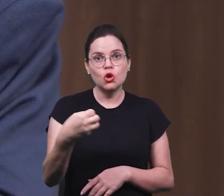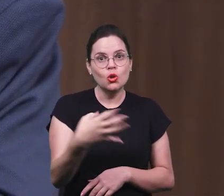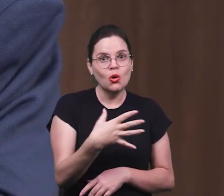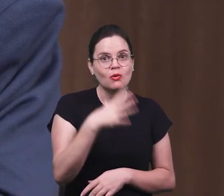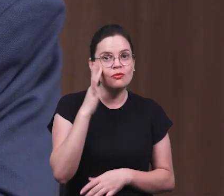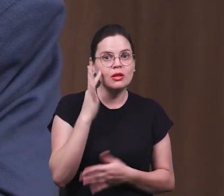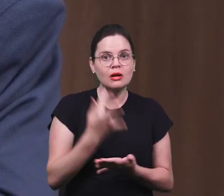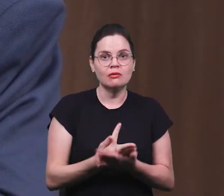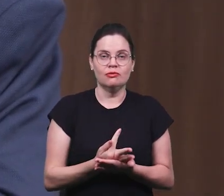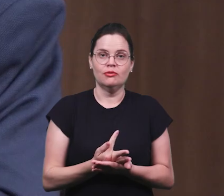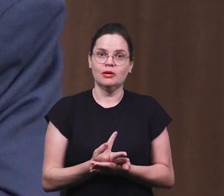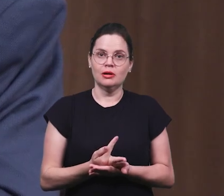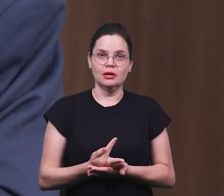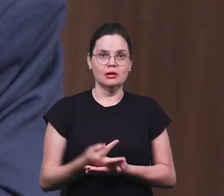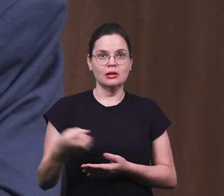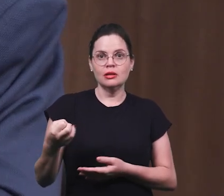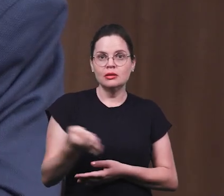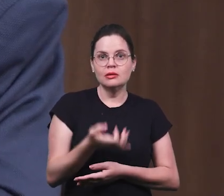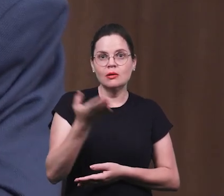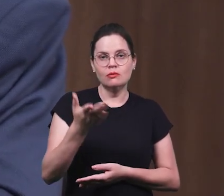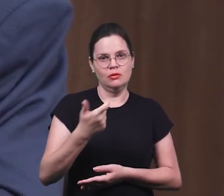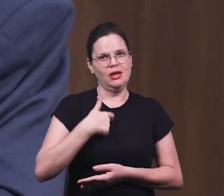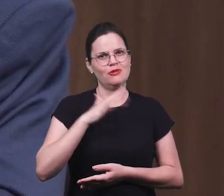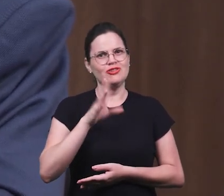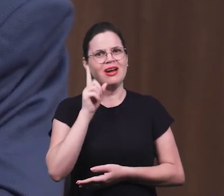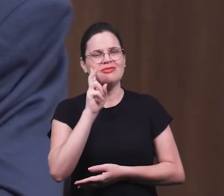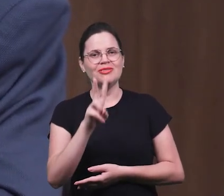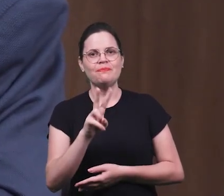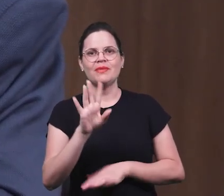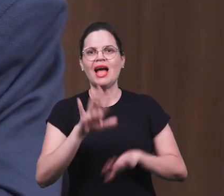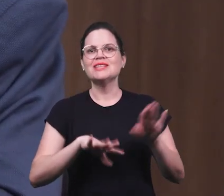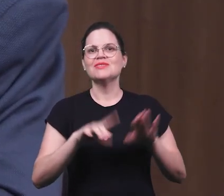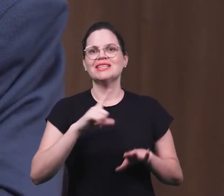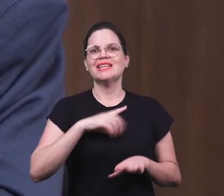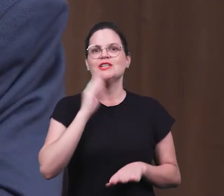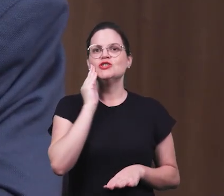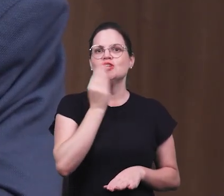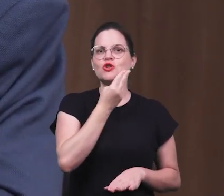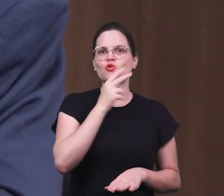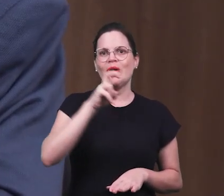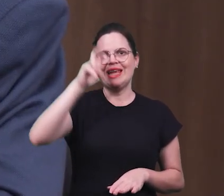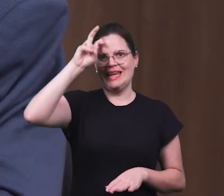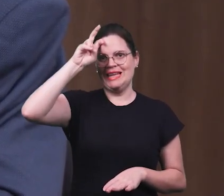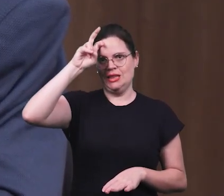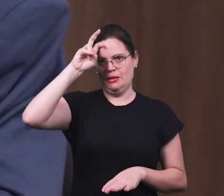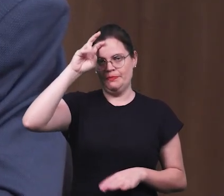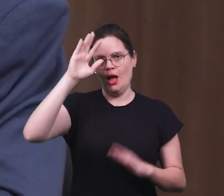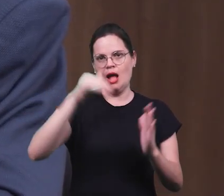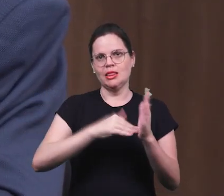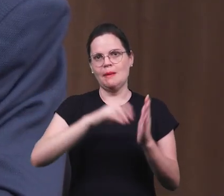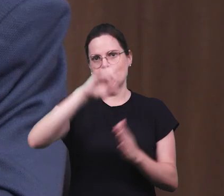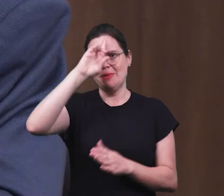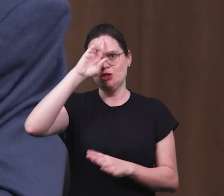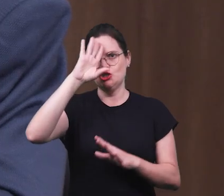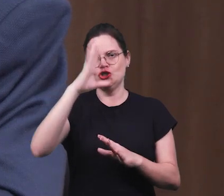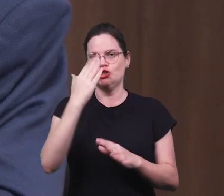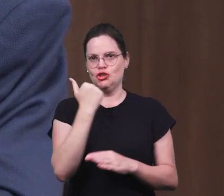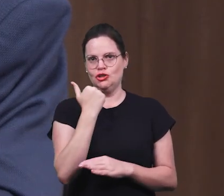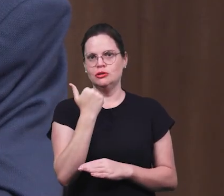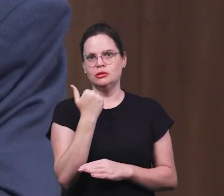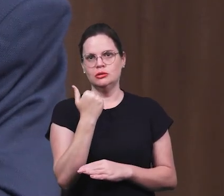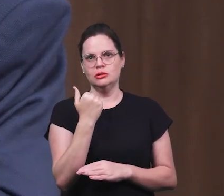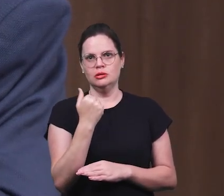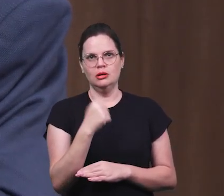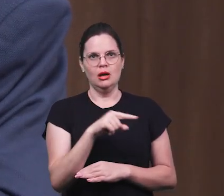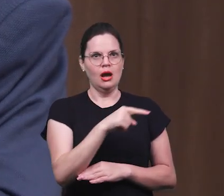convivi com isso, a pessoa é nova na fé, tem um jejum de quinta-feira, grupo de intercessão até meio-dia. Aí daqui a pouco você vai ver, a pessoa está jejuando também até meio-dia, porque